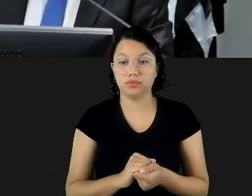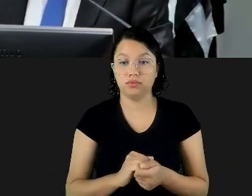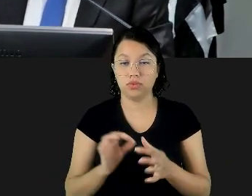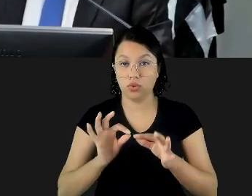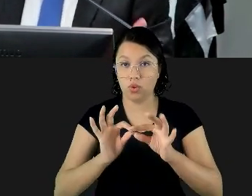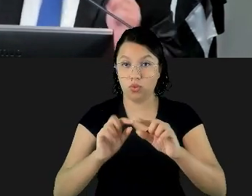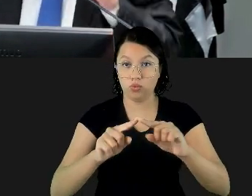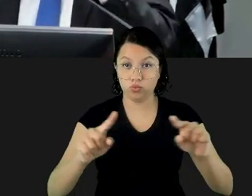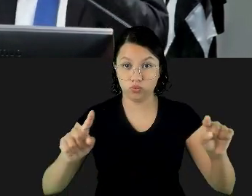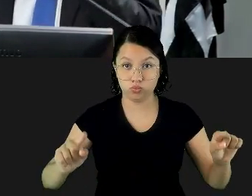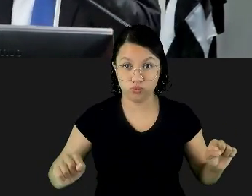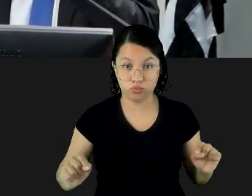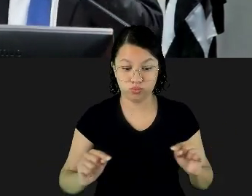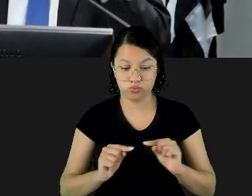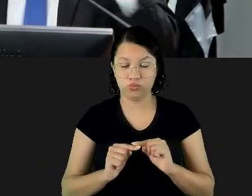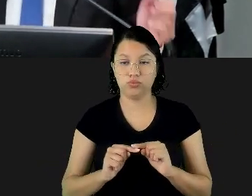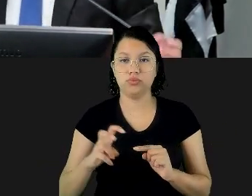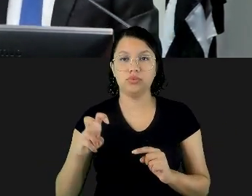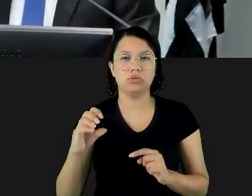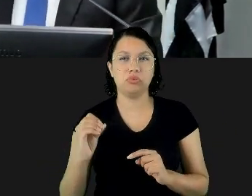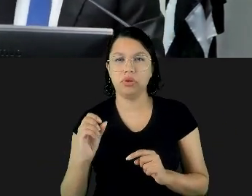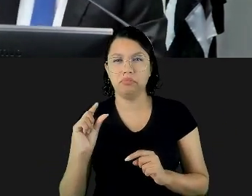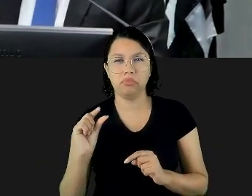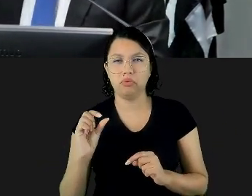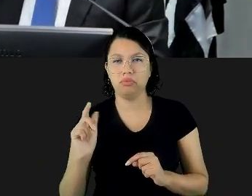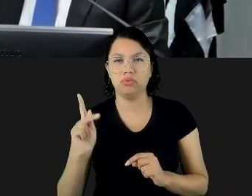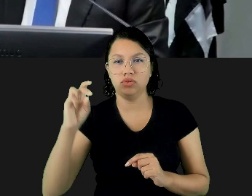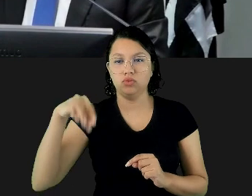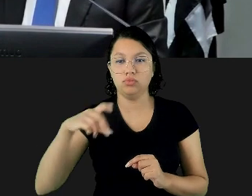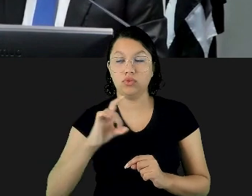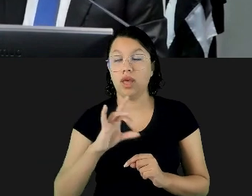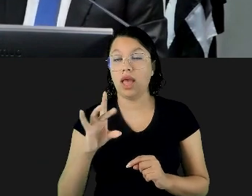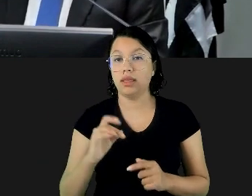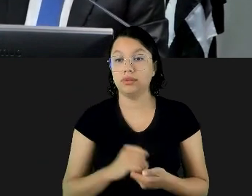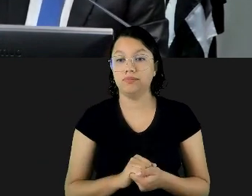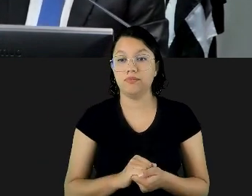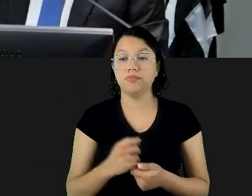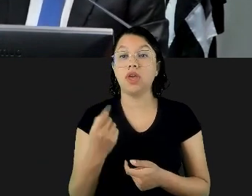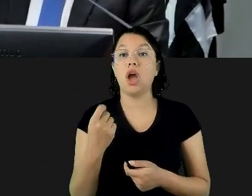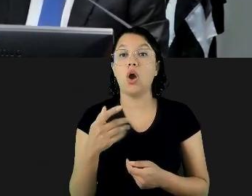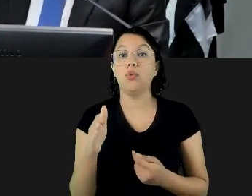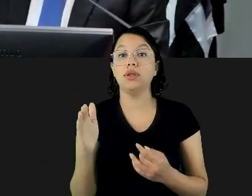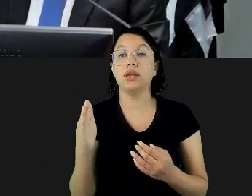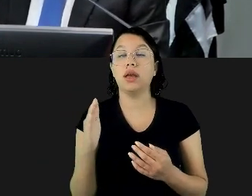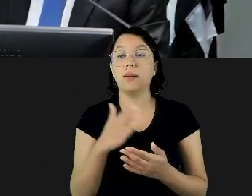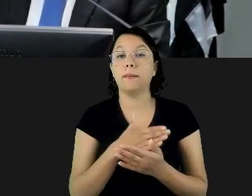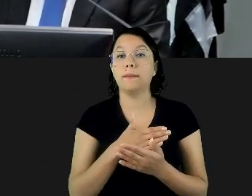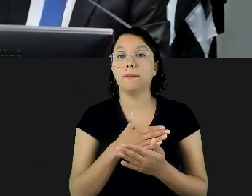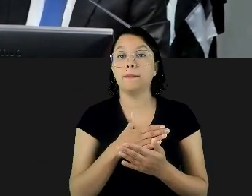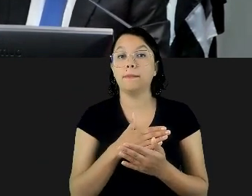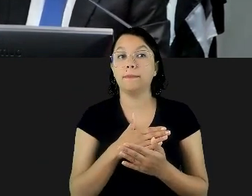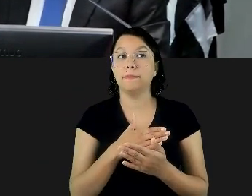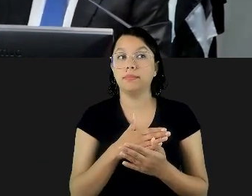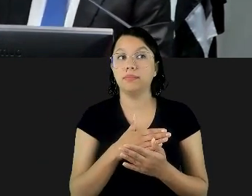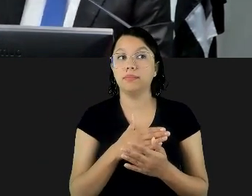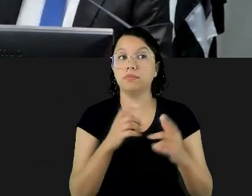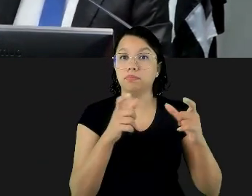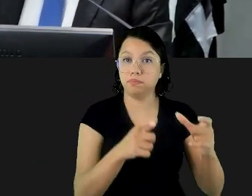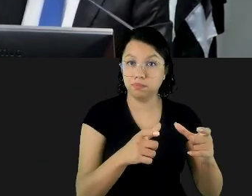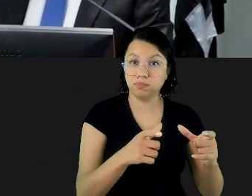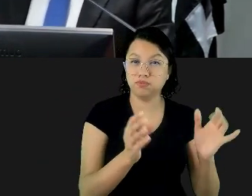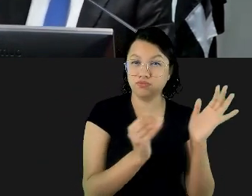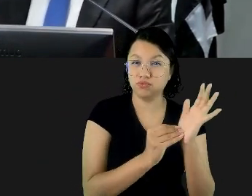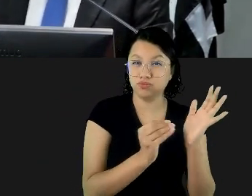lote. Ou seja, a única parte que faltava para asfaltar de todo